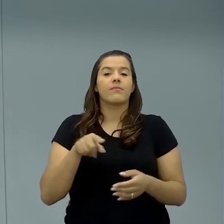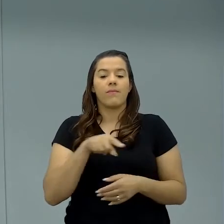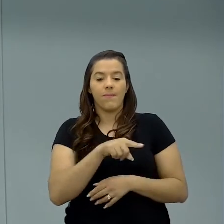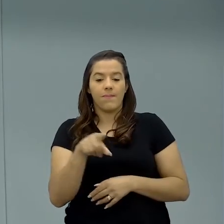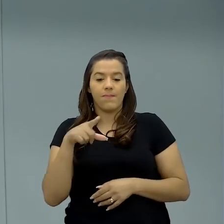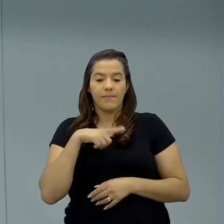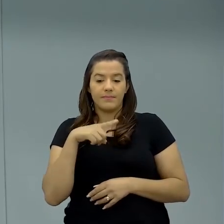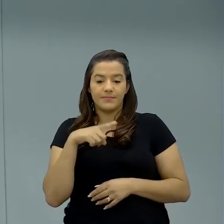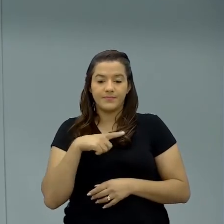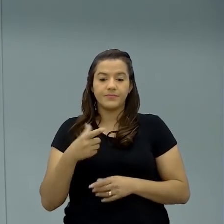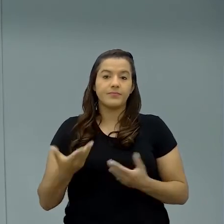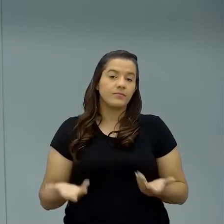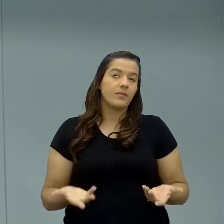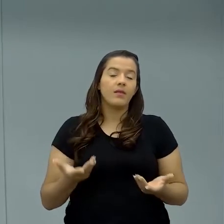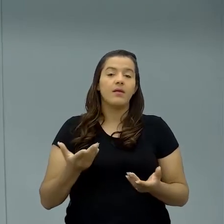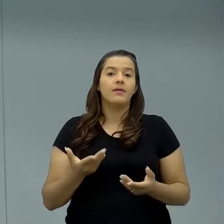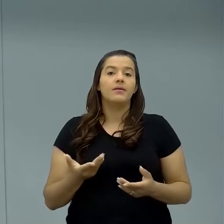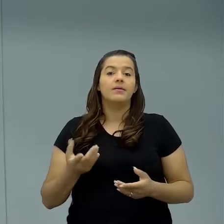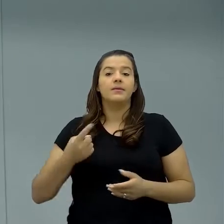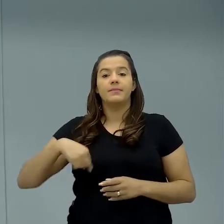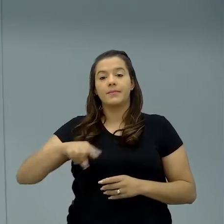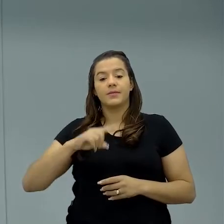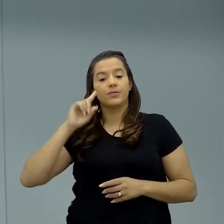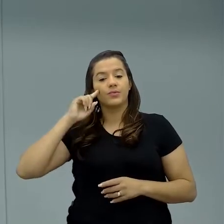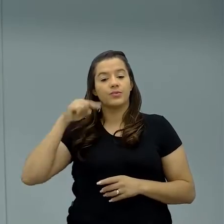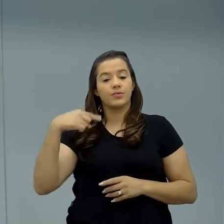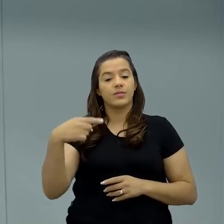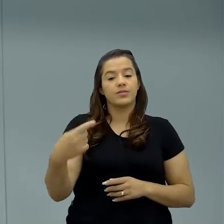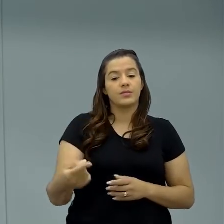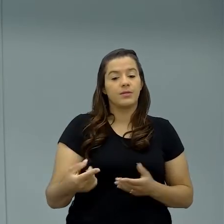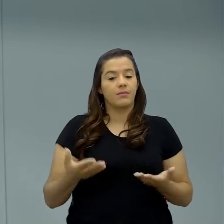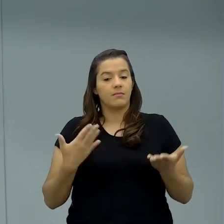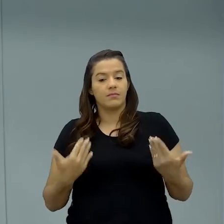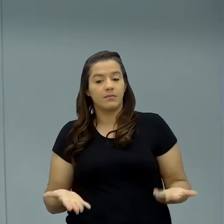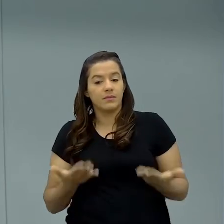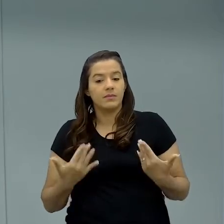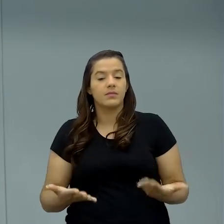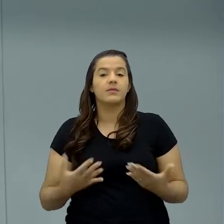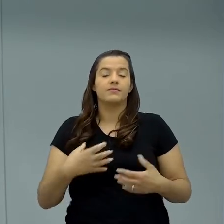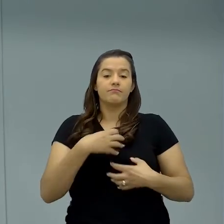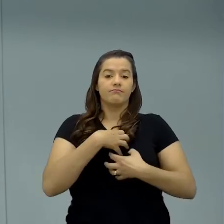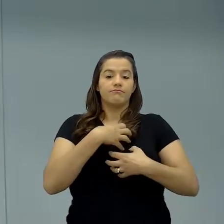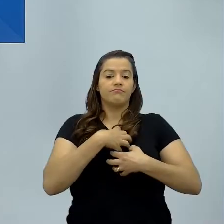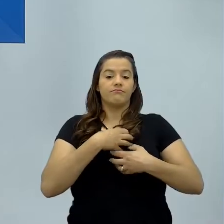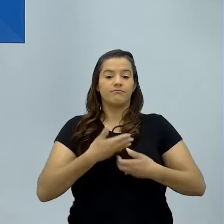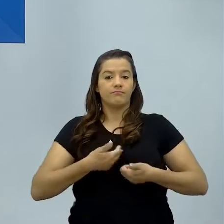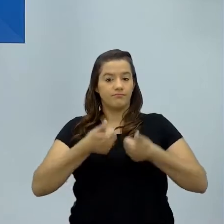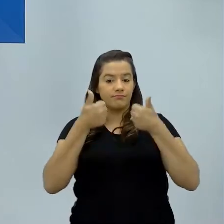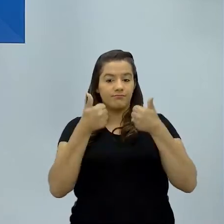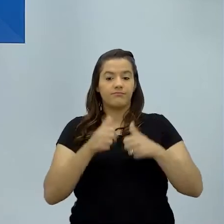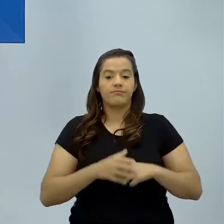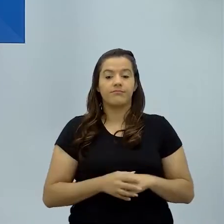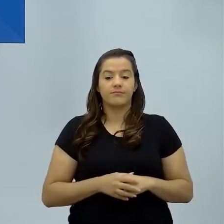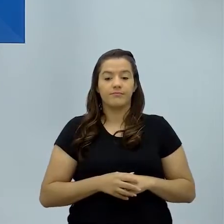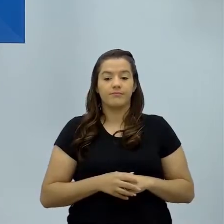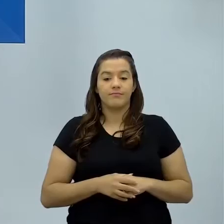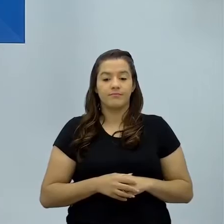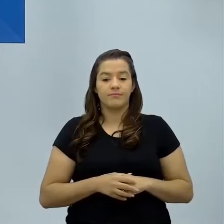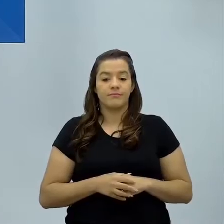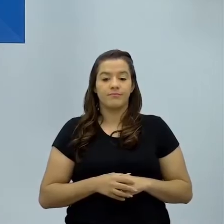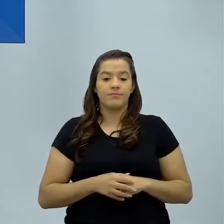vem para tornar aquele dia a dia mais leve. Sim. Né? Existe uma terapia que é chamada